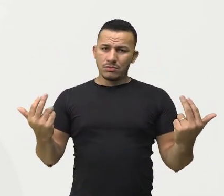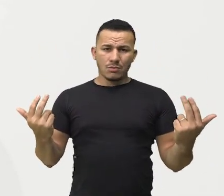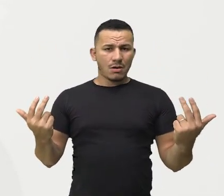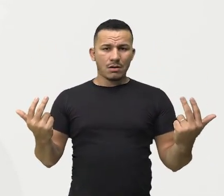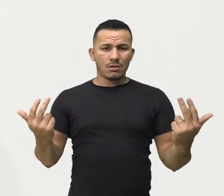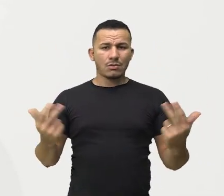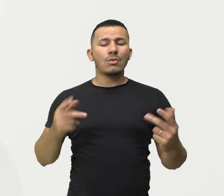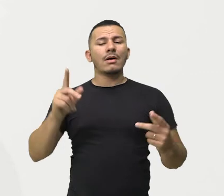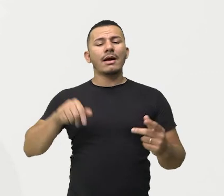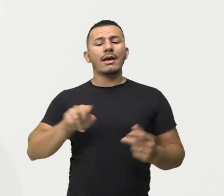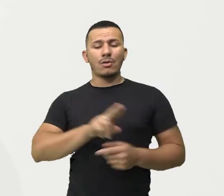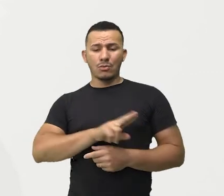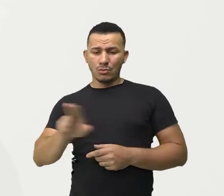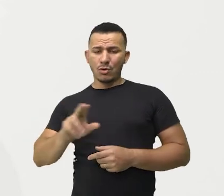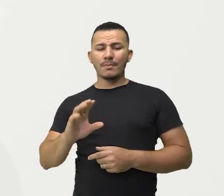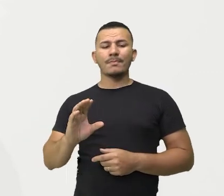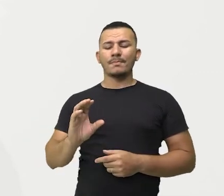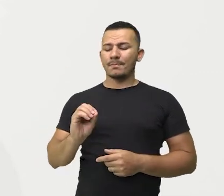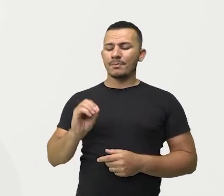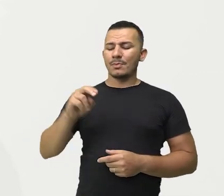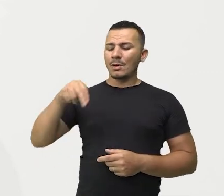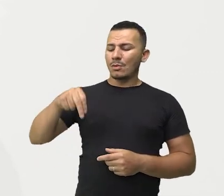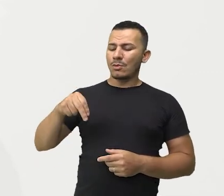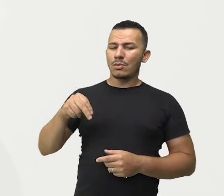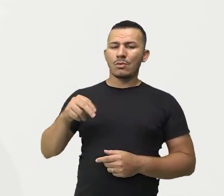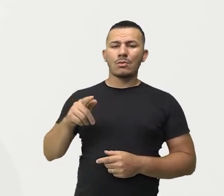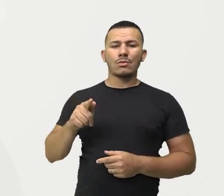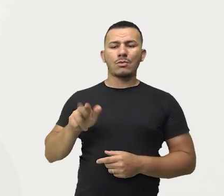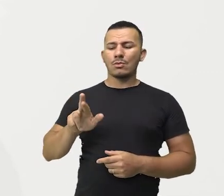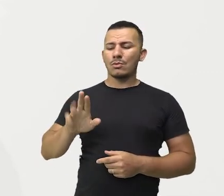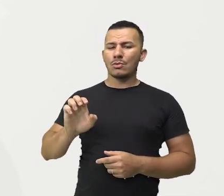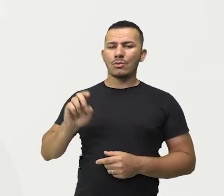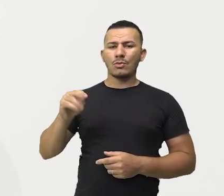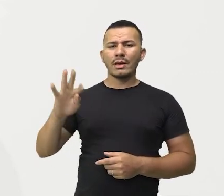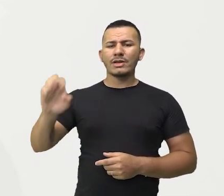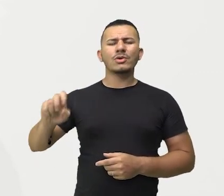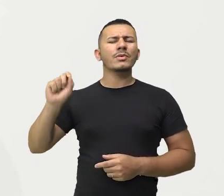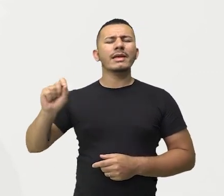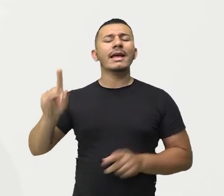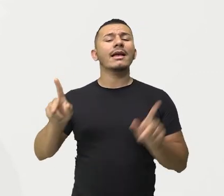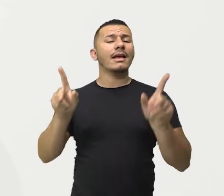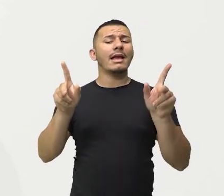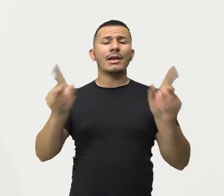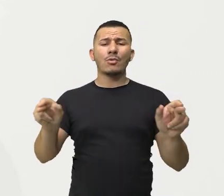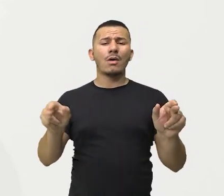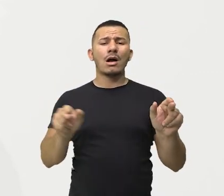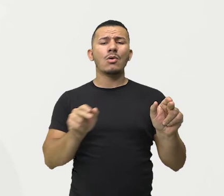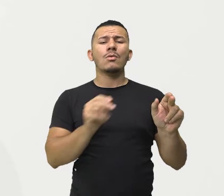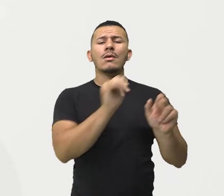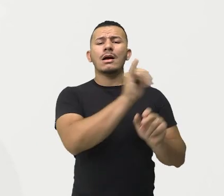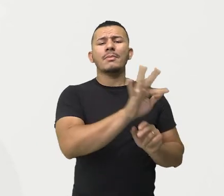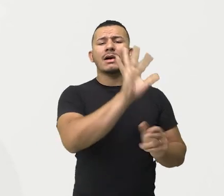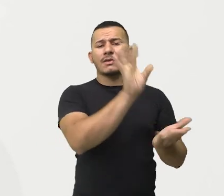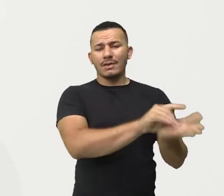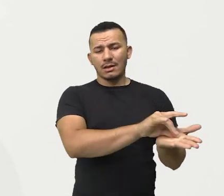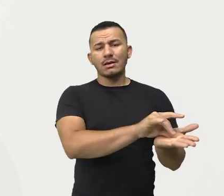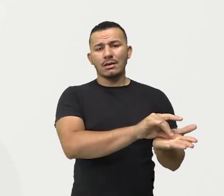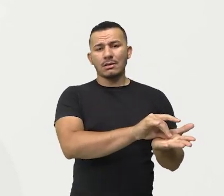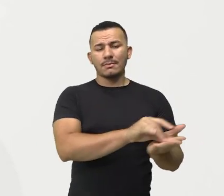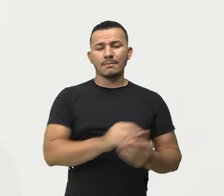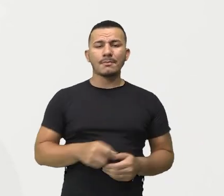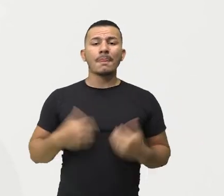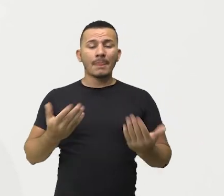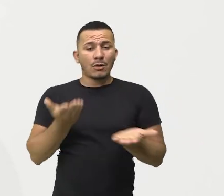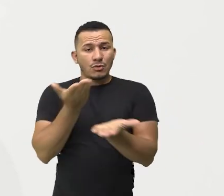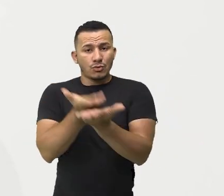figuras congruentes. O que é que significa a palavra congruente? Iguais a quem? A original. Então, iremos